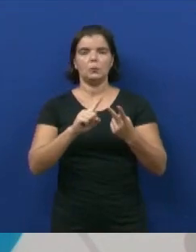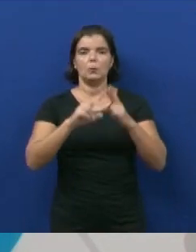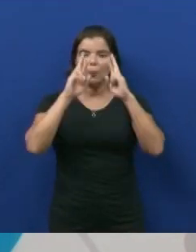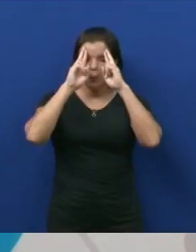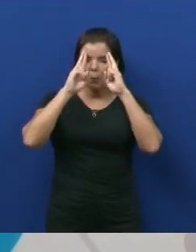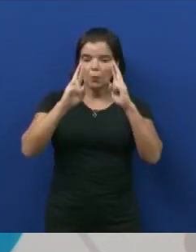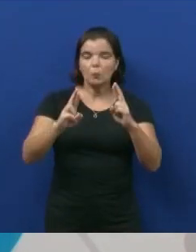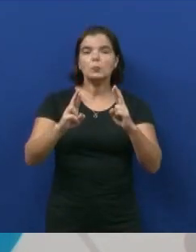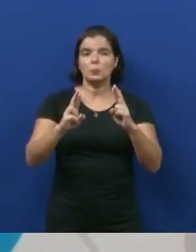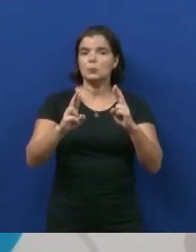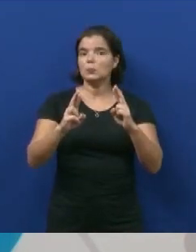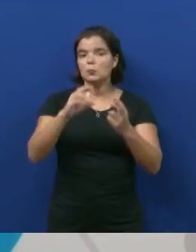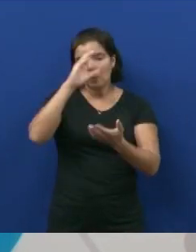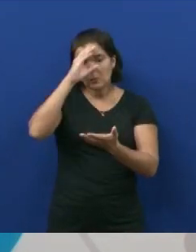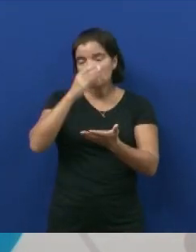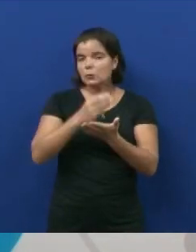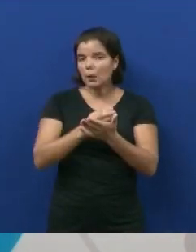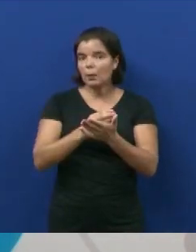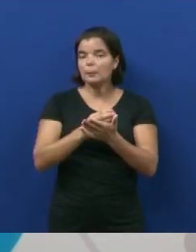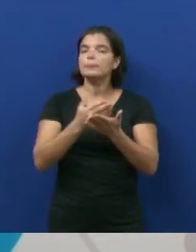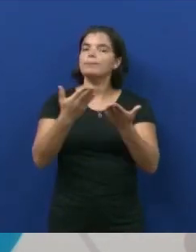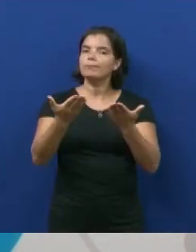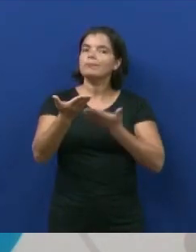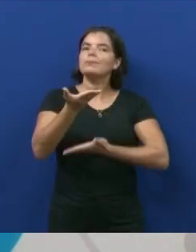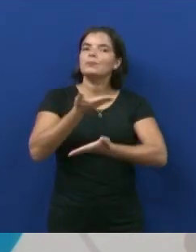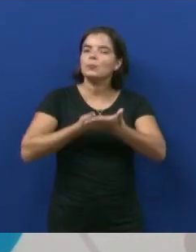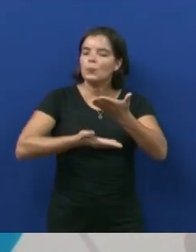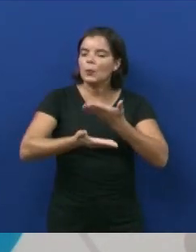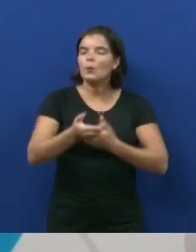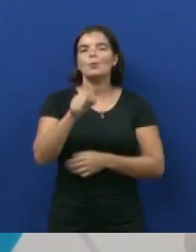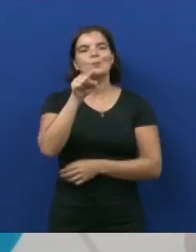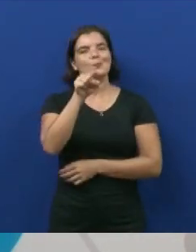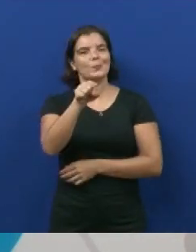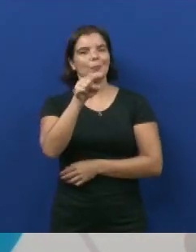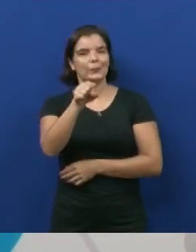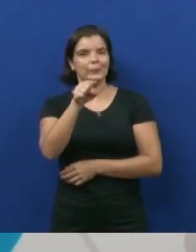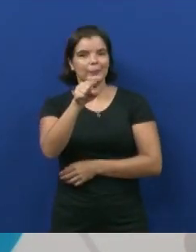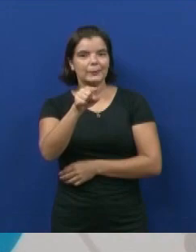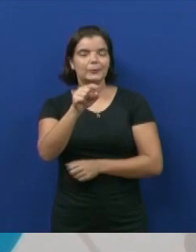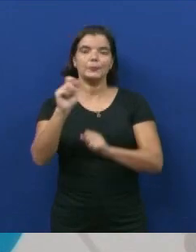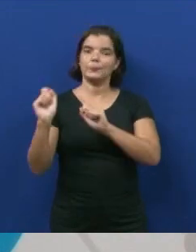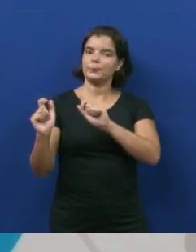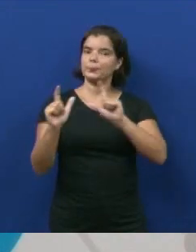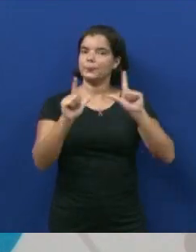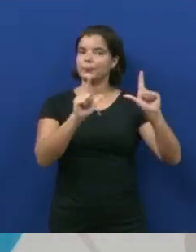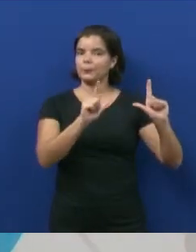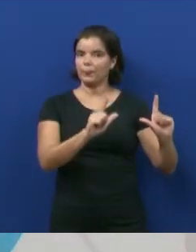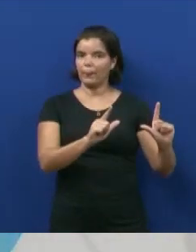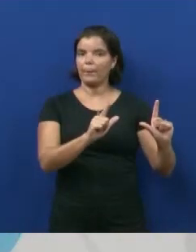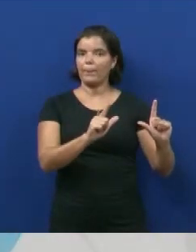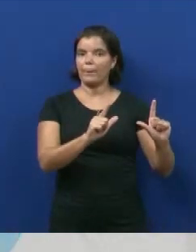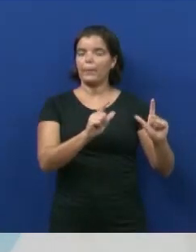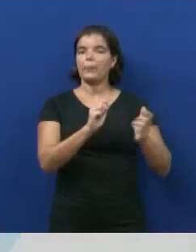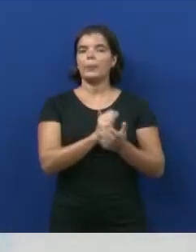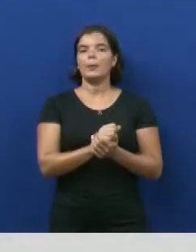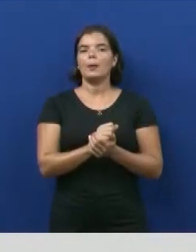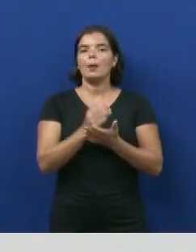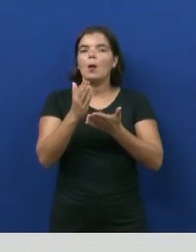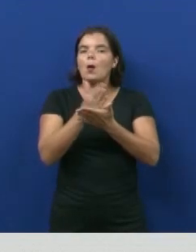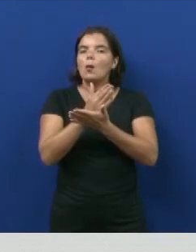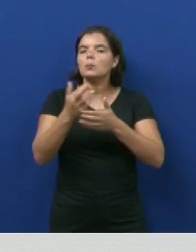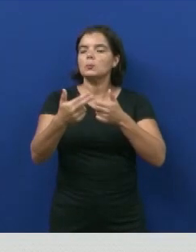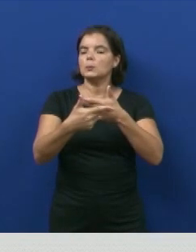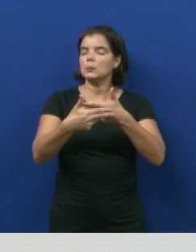direito a livre credo. Então, para tanto, eu gostaria de compartilhar com você o que está aqui no nosso slide,